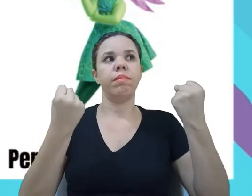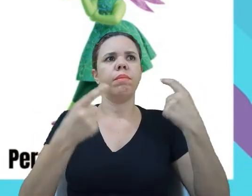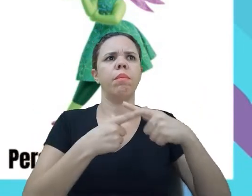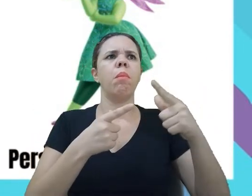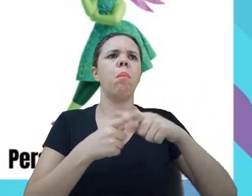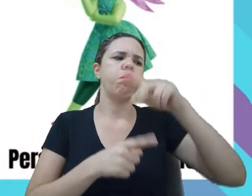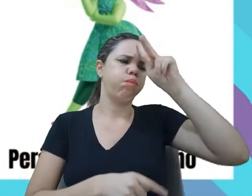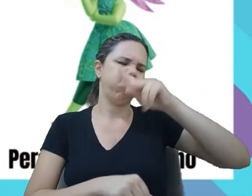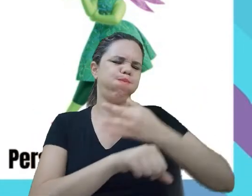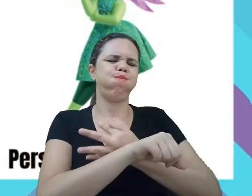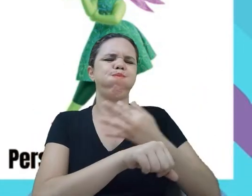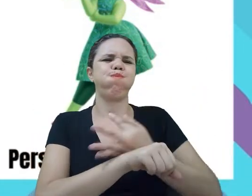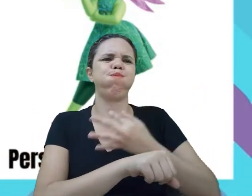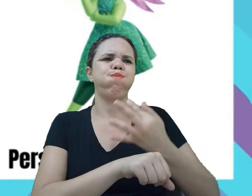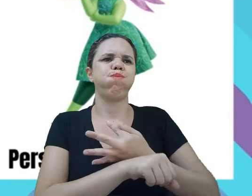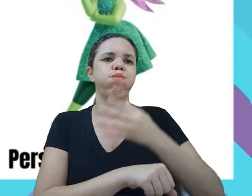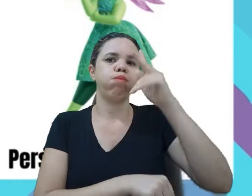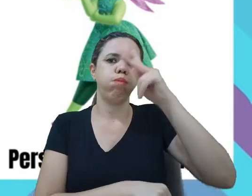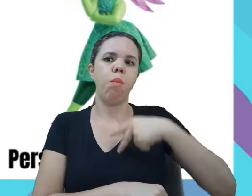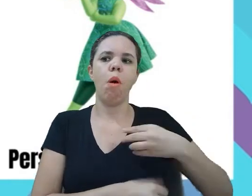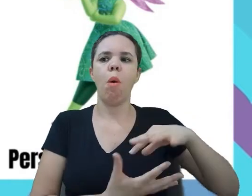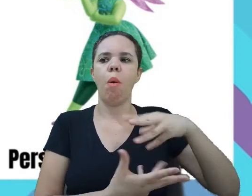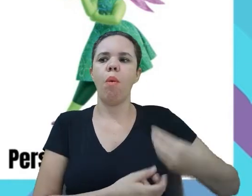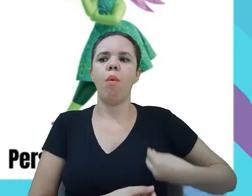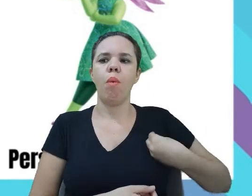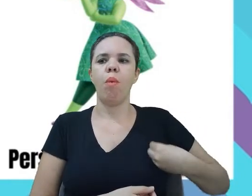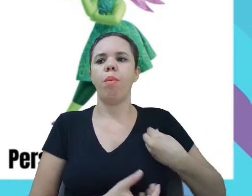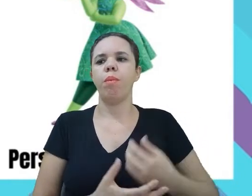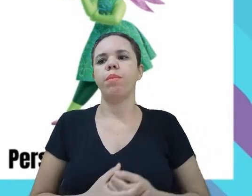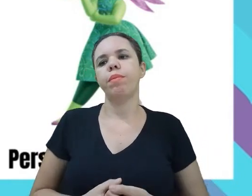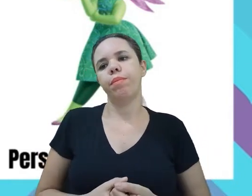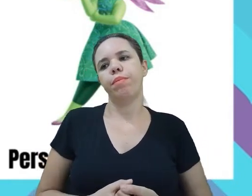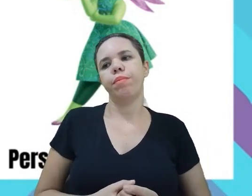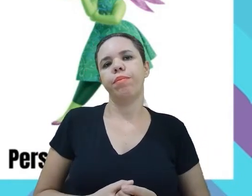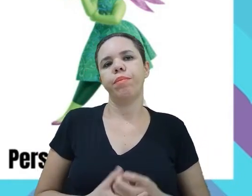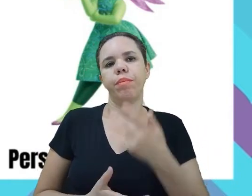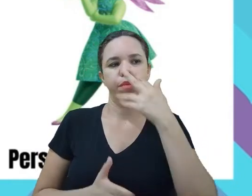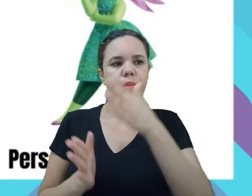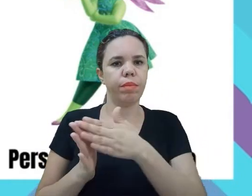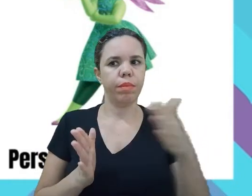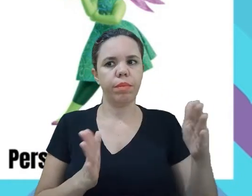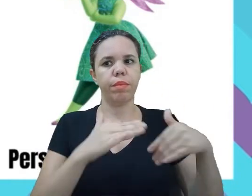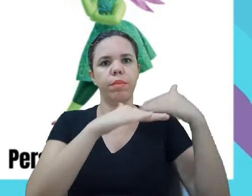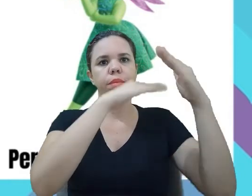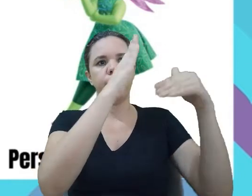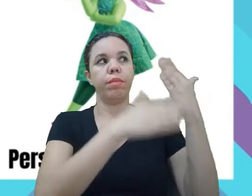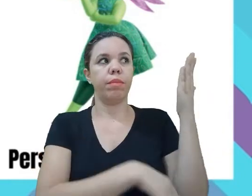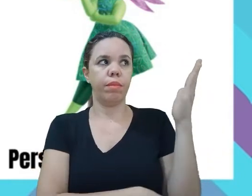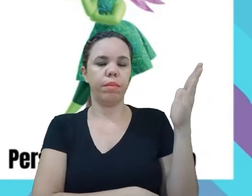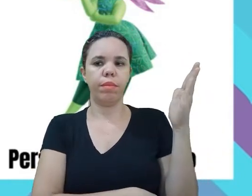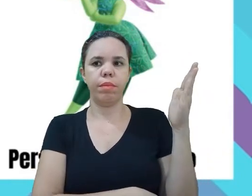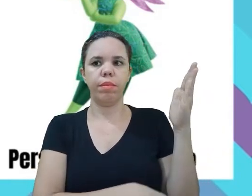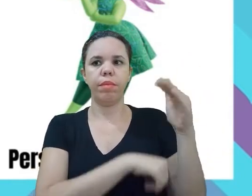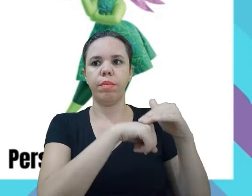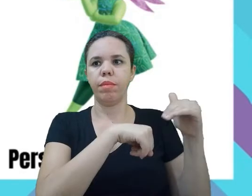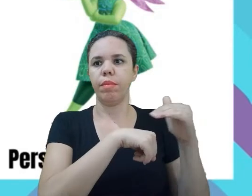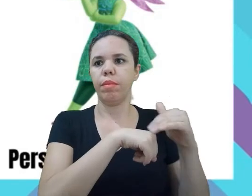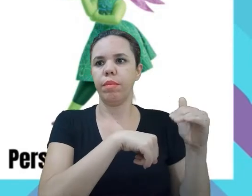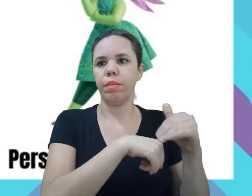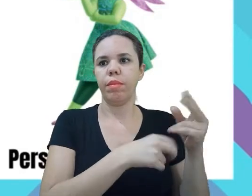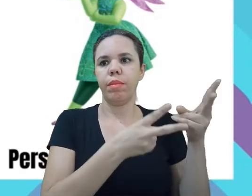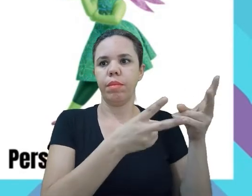sua busca pela perfeição. A principal ferida do caráter rígido é a traição, e eu me refiro a